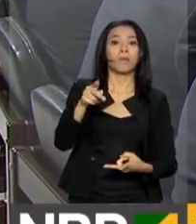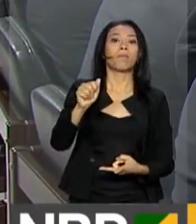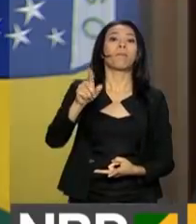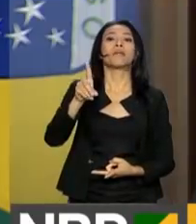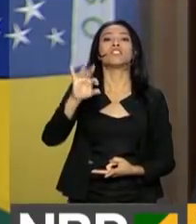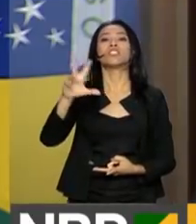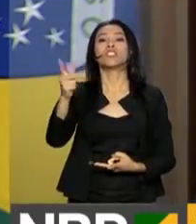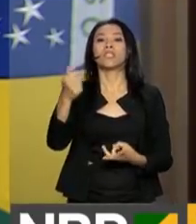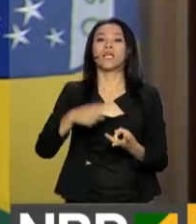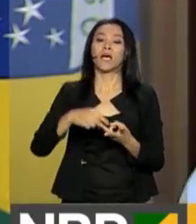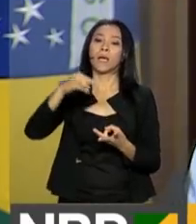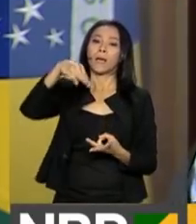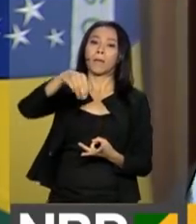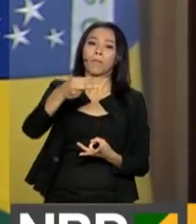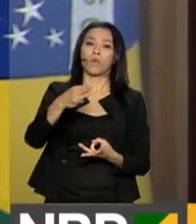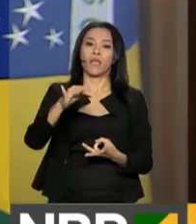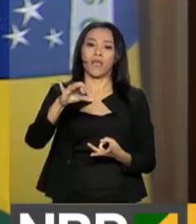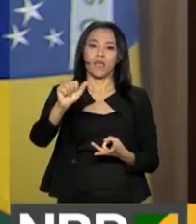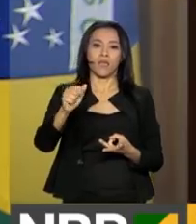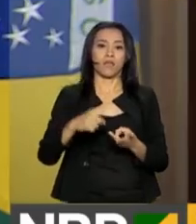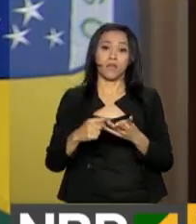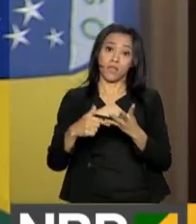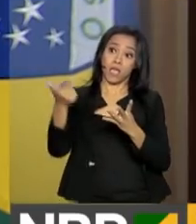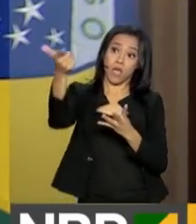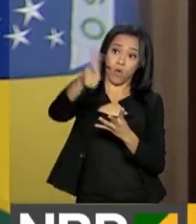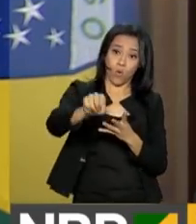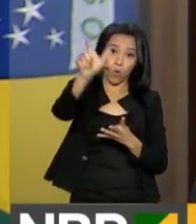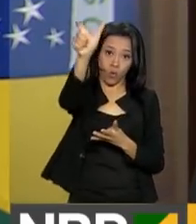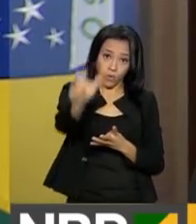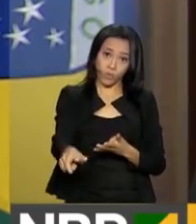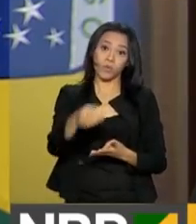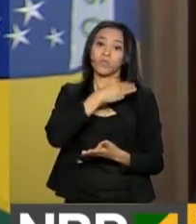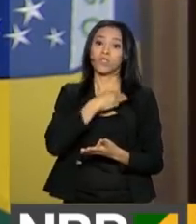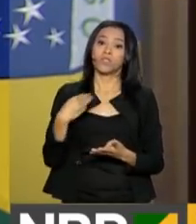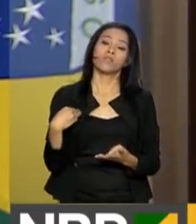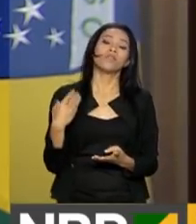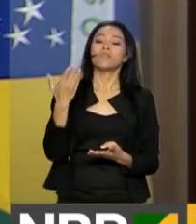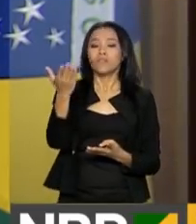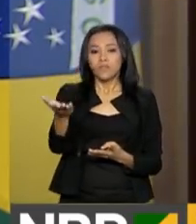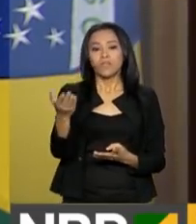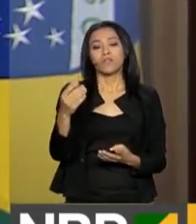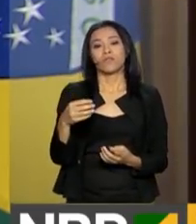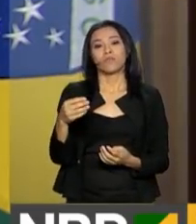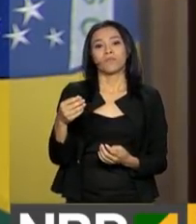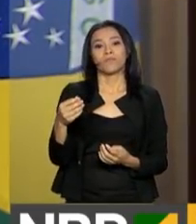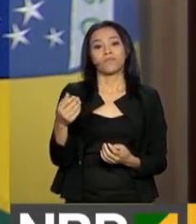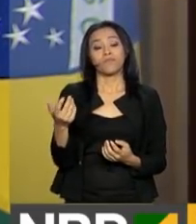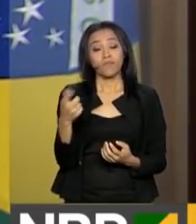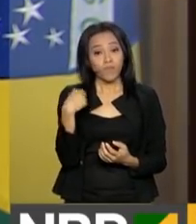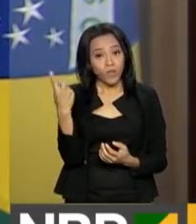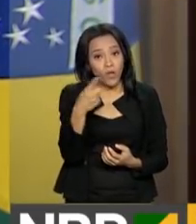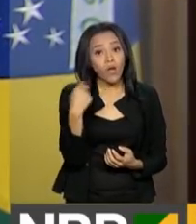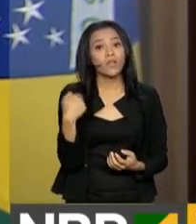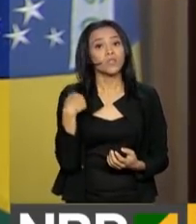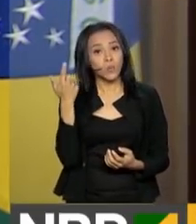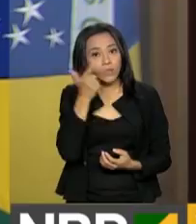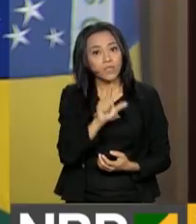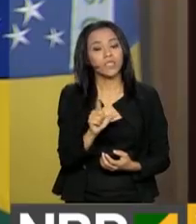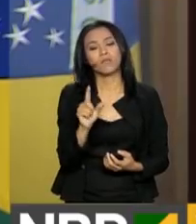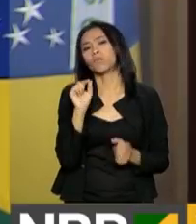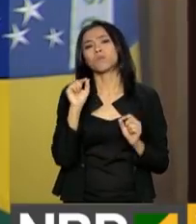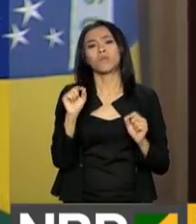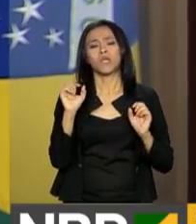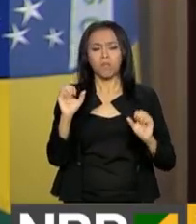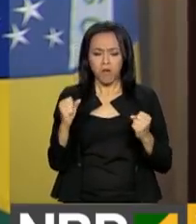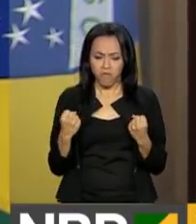moreira como disse barhoum agora no passado embaixo aí não é nós tivermos é uma forte